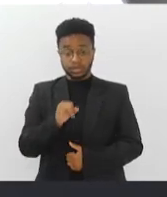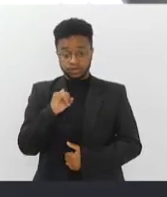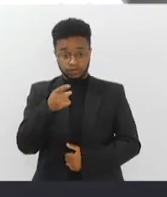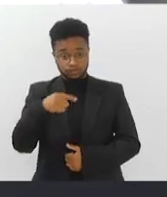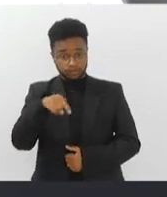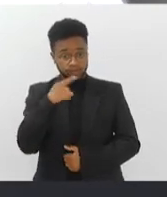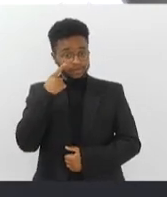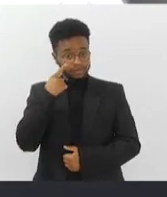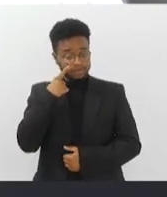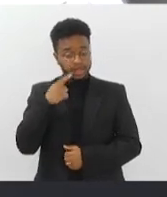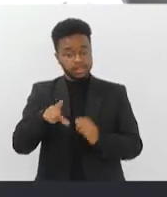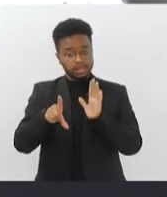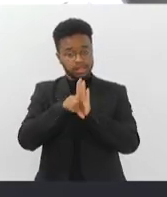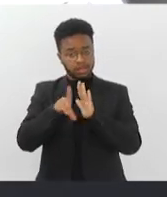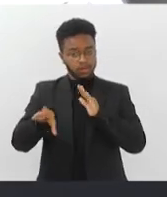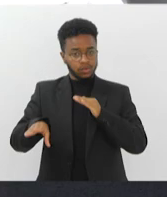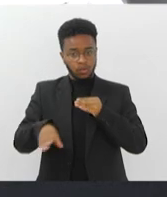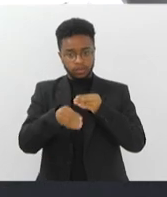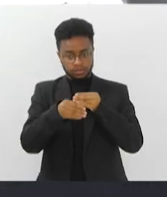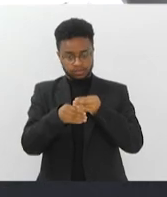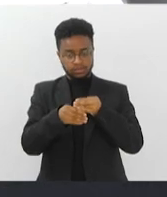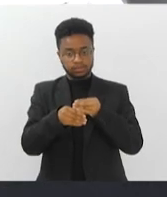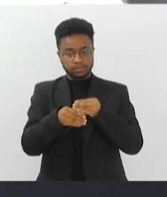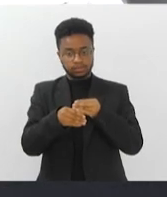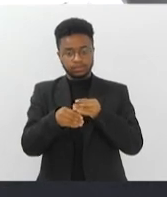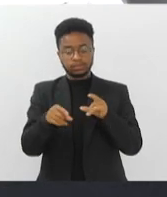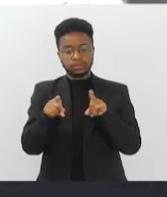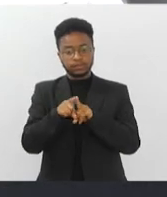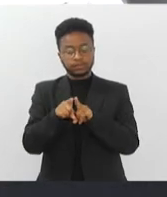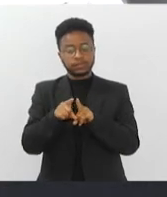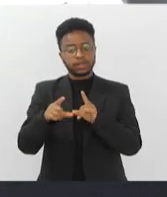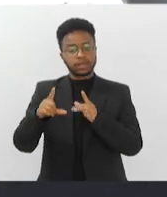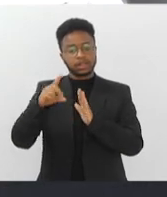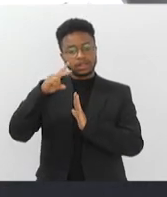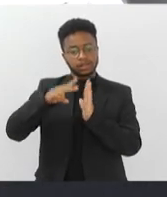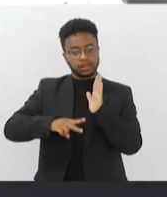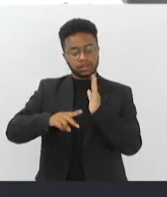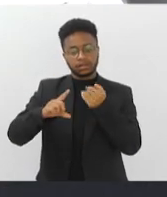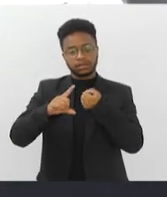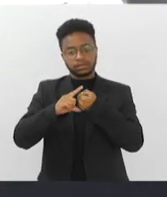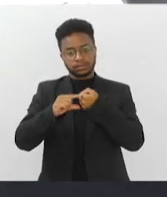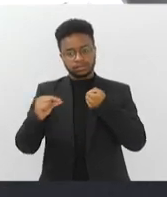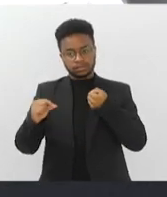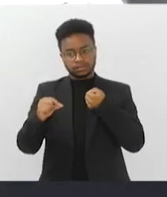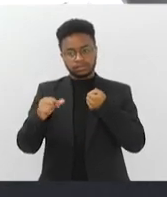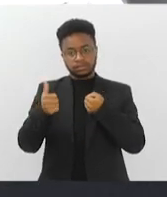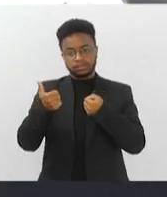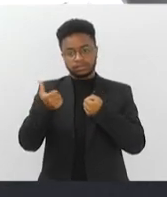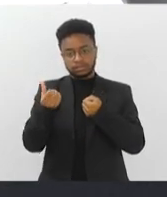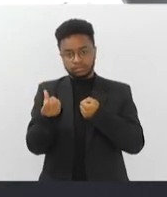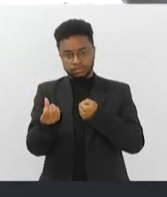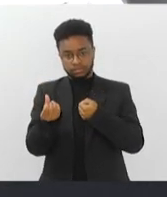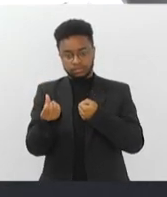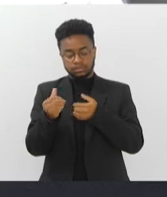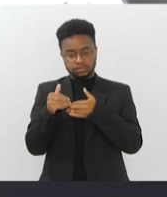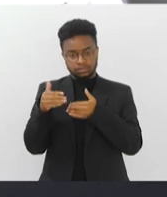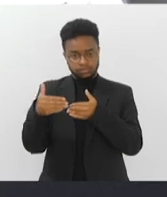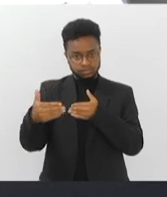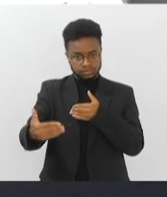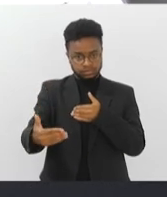lei complementar e for ler os artigos de 16 em